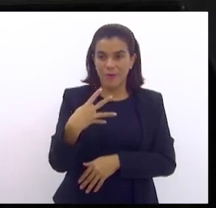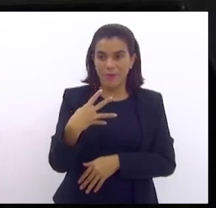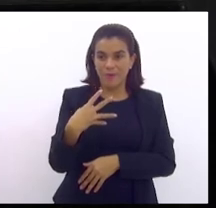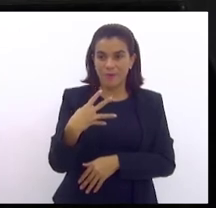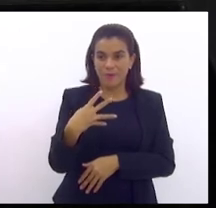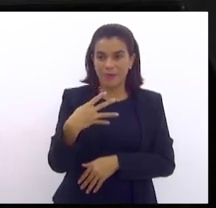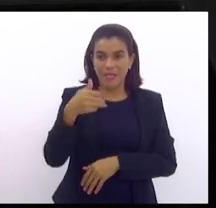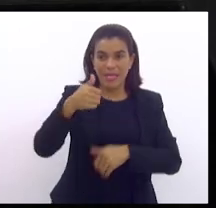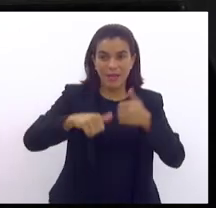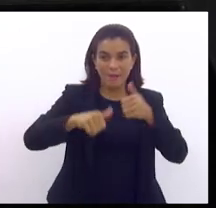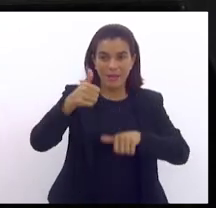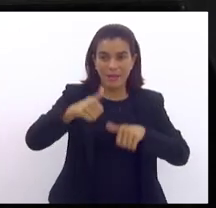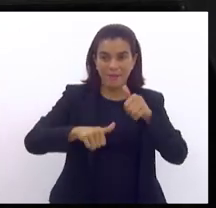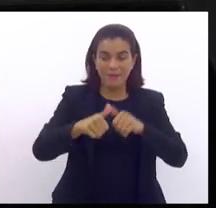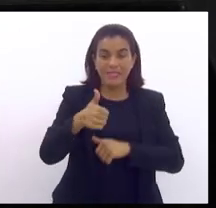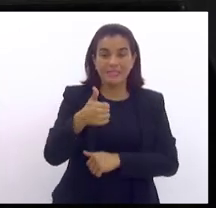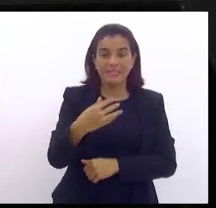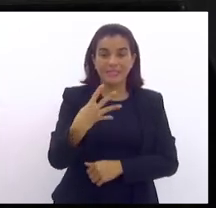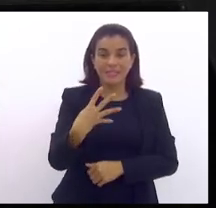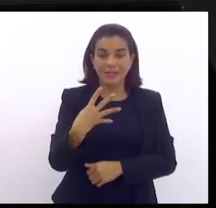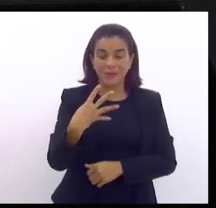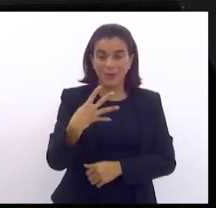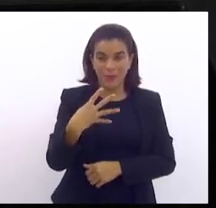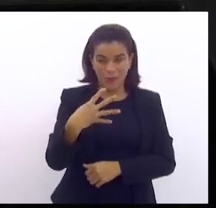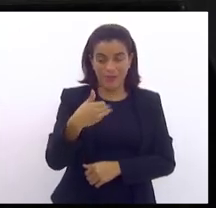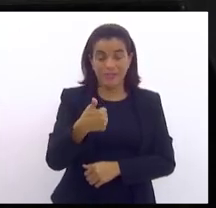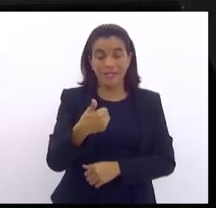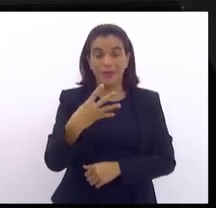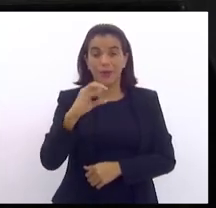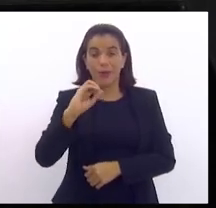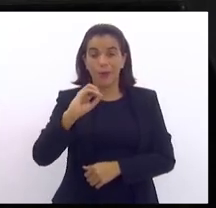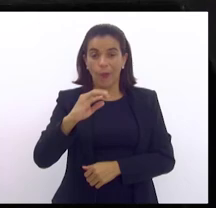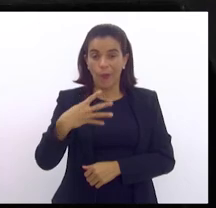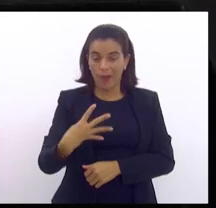iremos analisar 104 vetos que estão aí